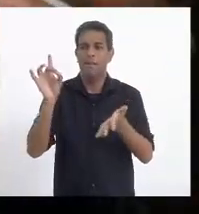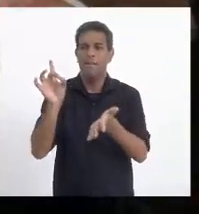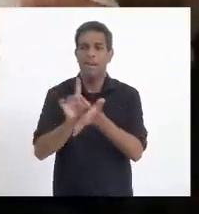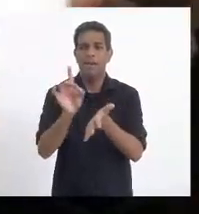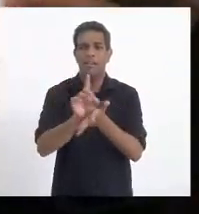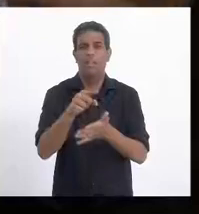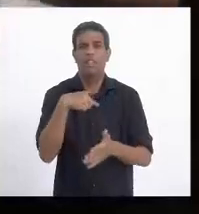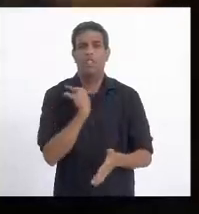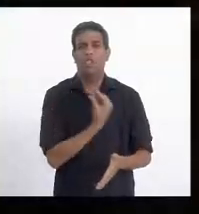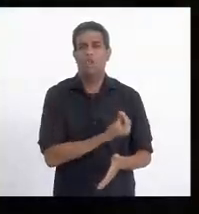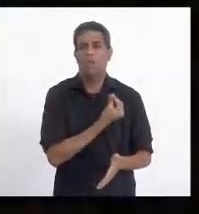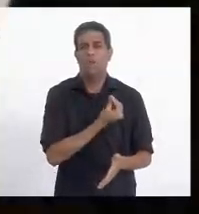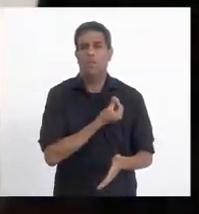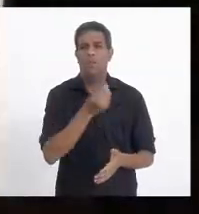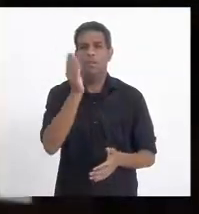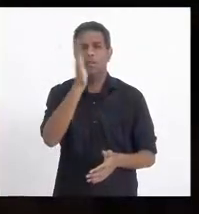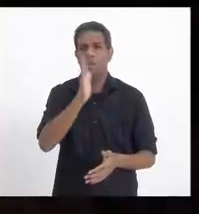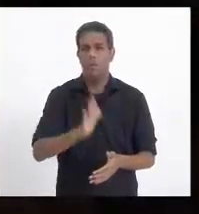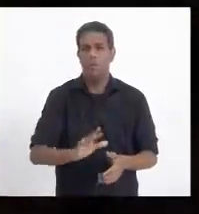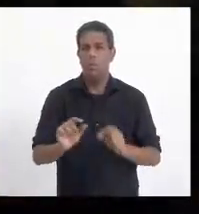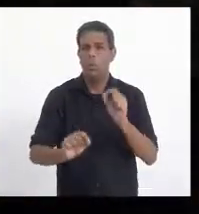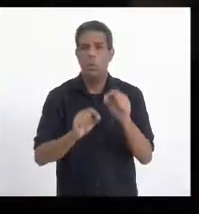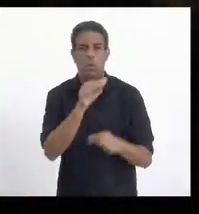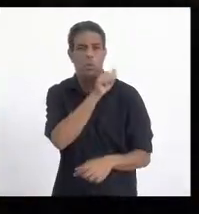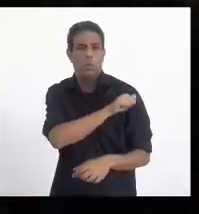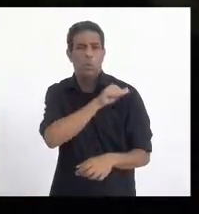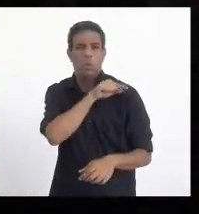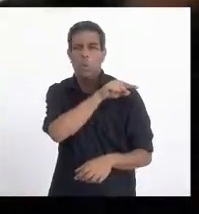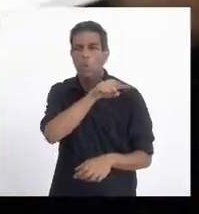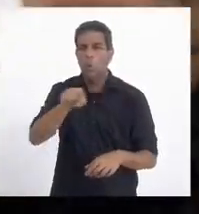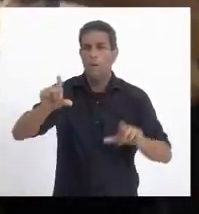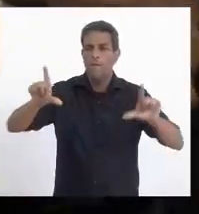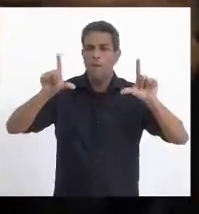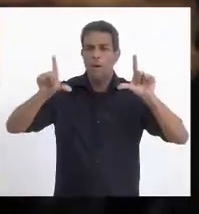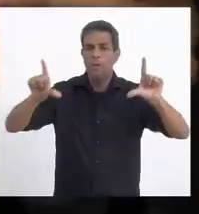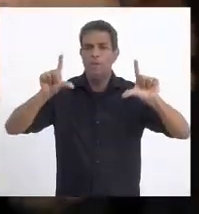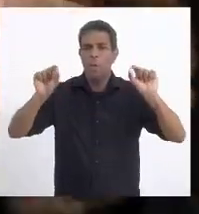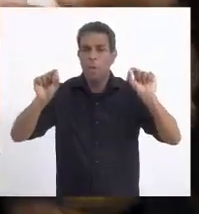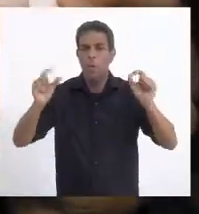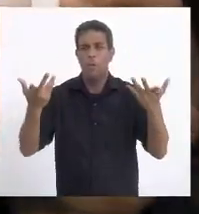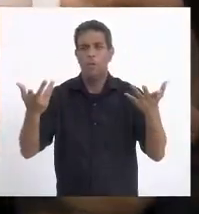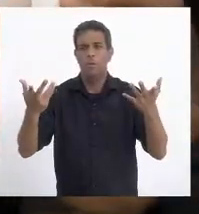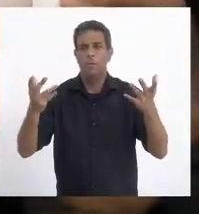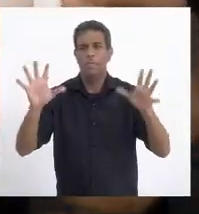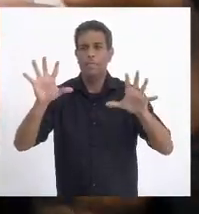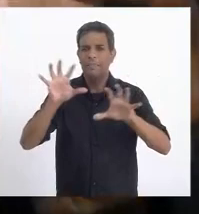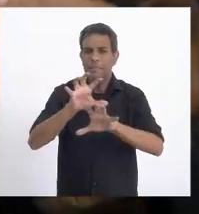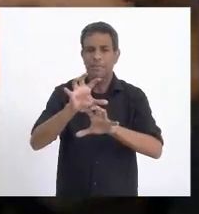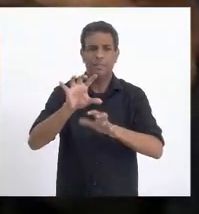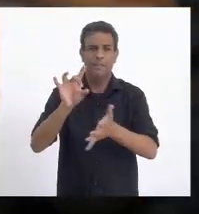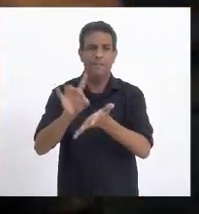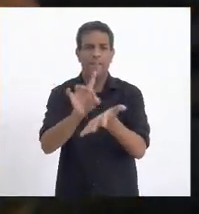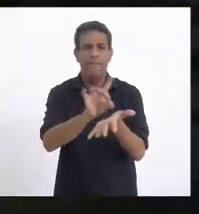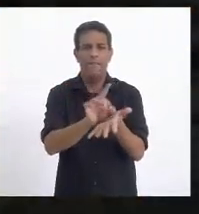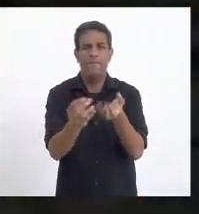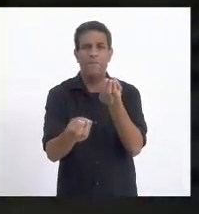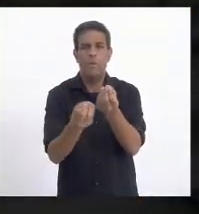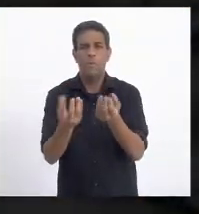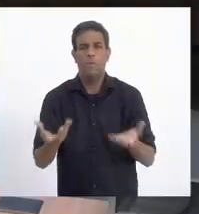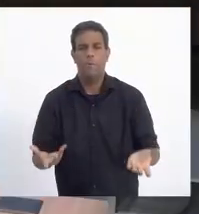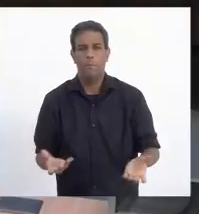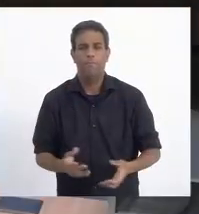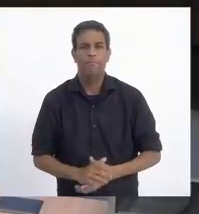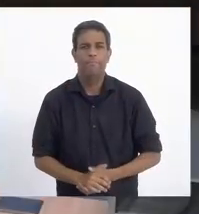realidade que nós vivemos aqui no Rio de Janeiro Olha isso aqui se aqui tá até Brando amigo você que tá